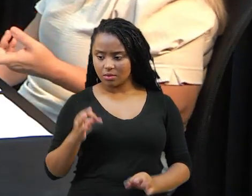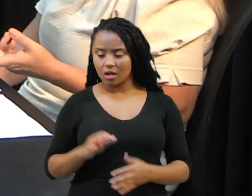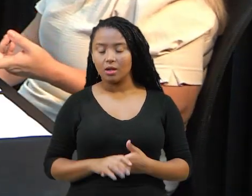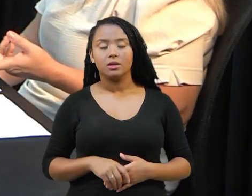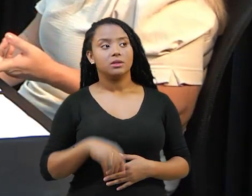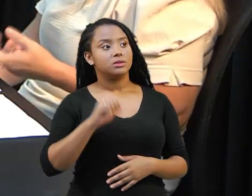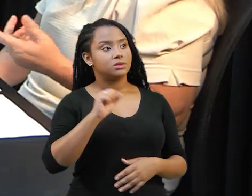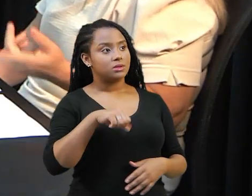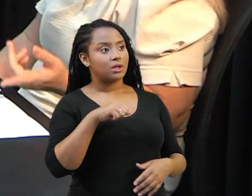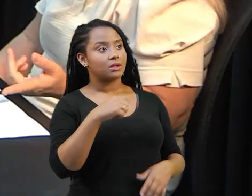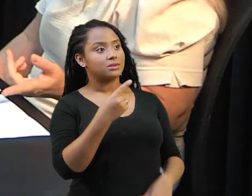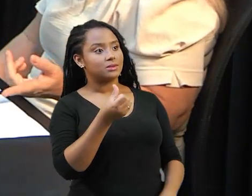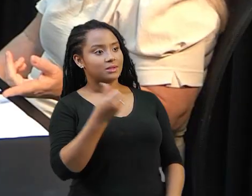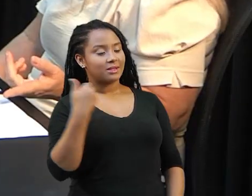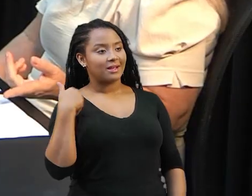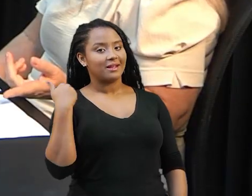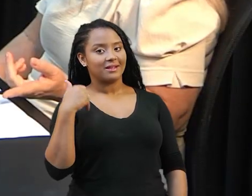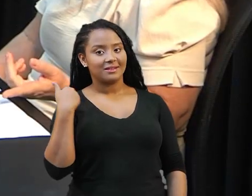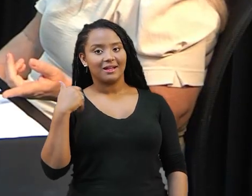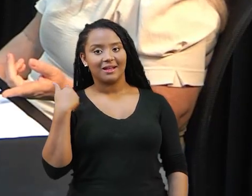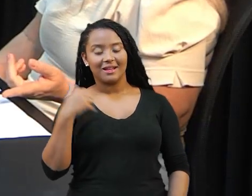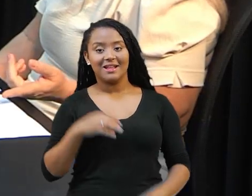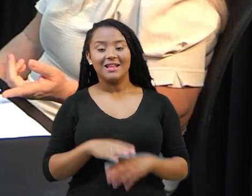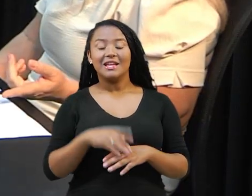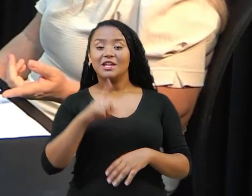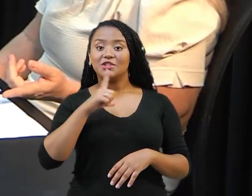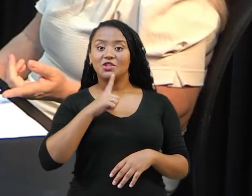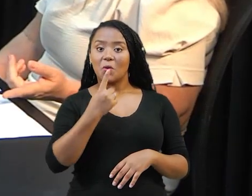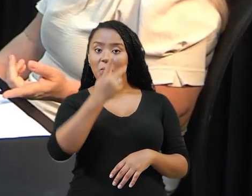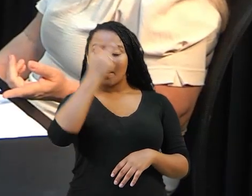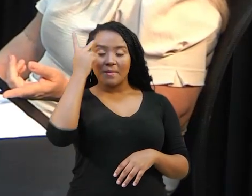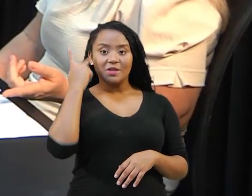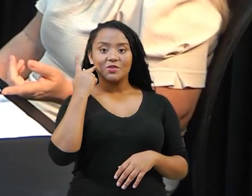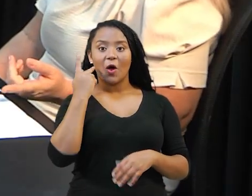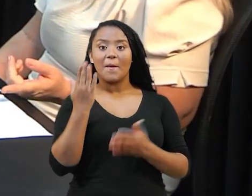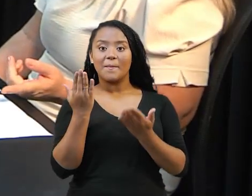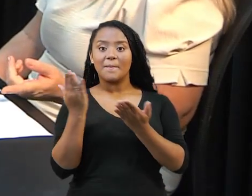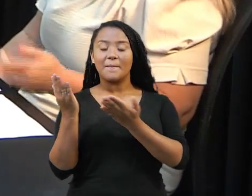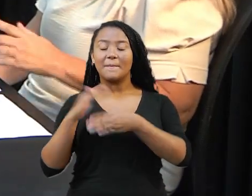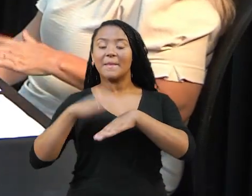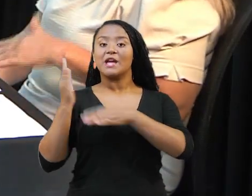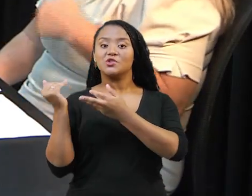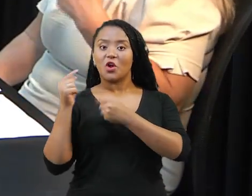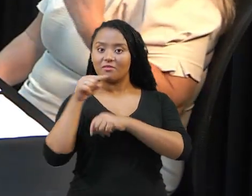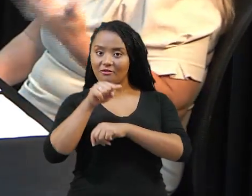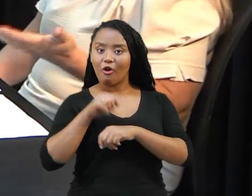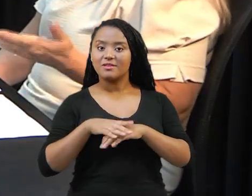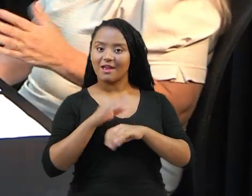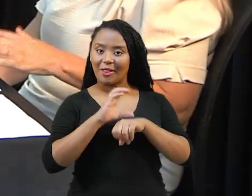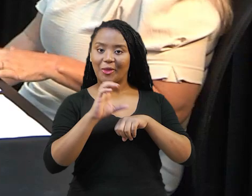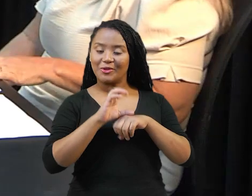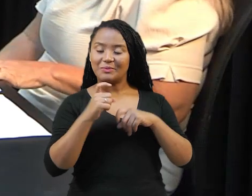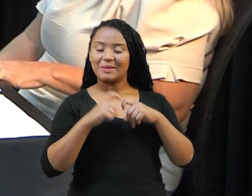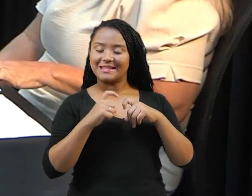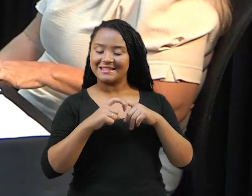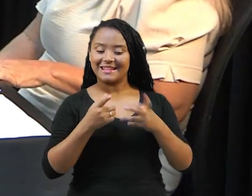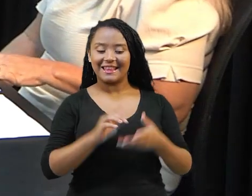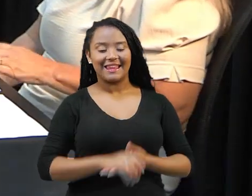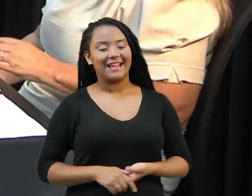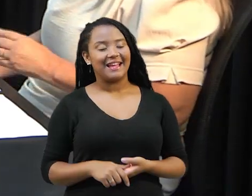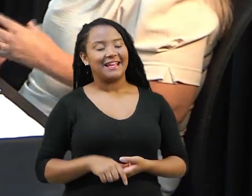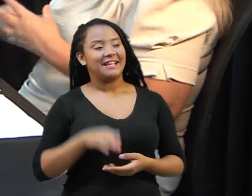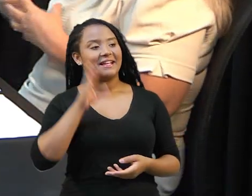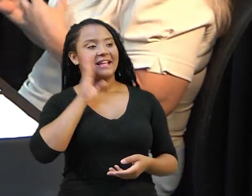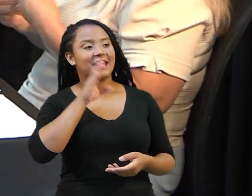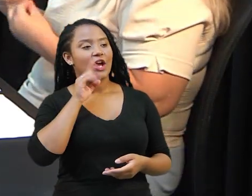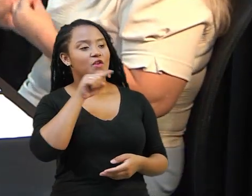mais jovem da turma, tinha um antes não era, dele, tinha outro. né? Escapou por pouco. Tinha um outro. Professor, o senhor já falou da sua escolha pela medicina,